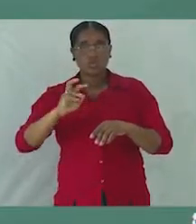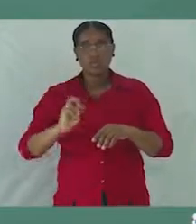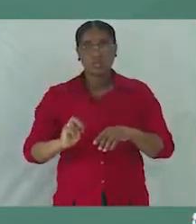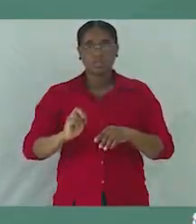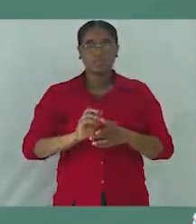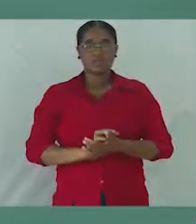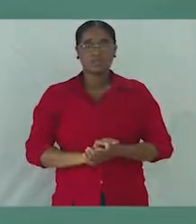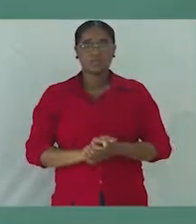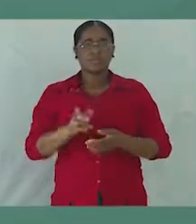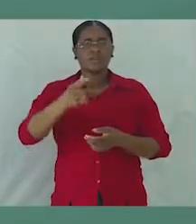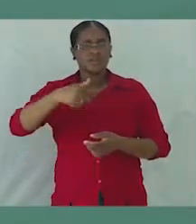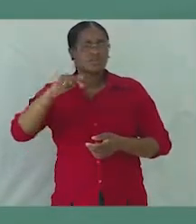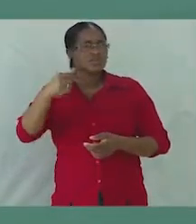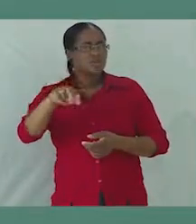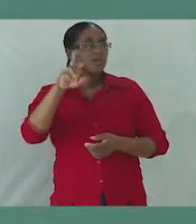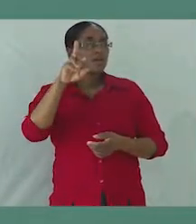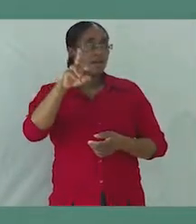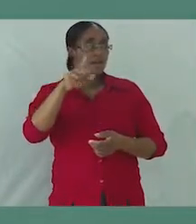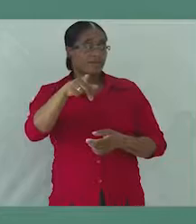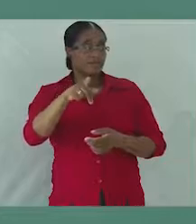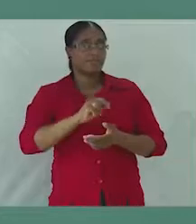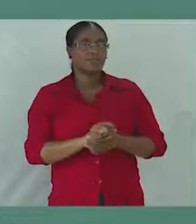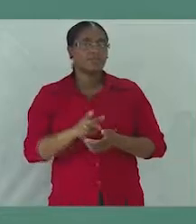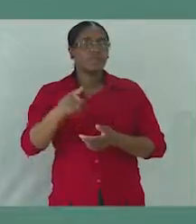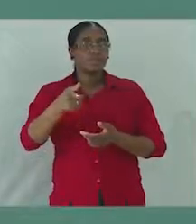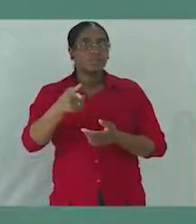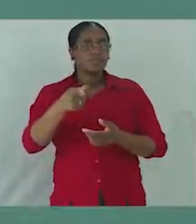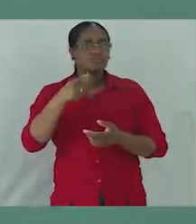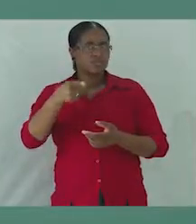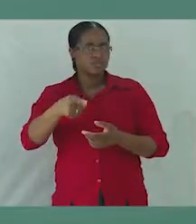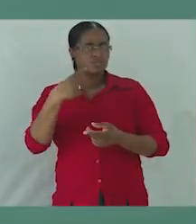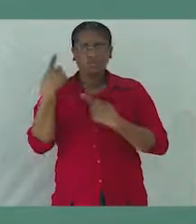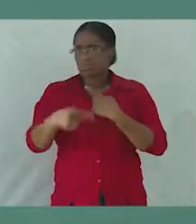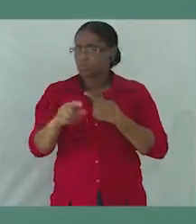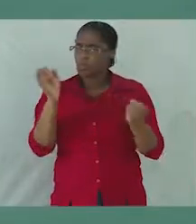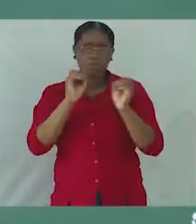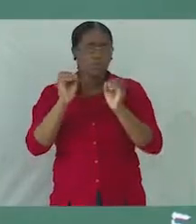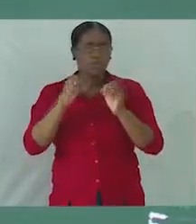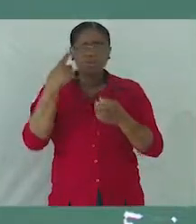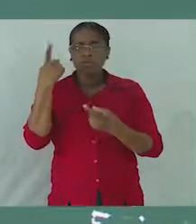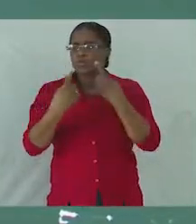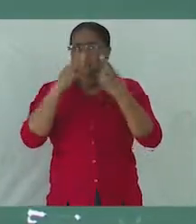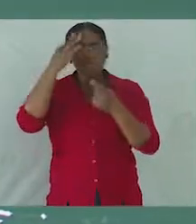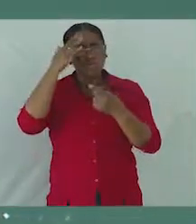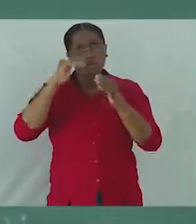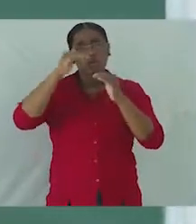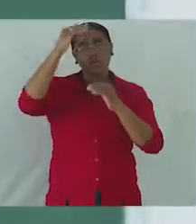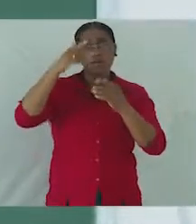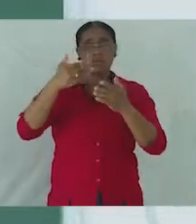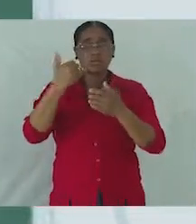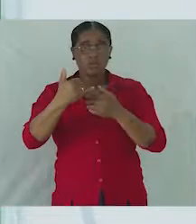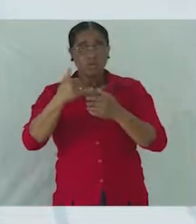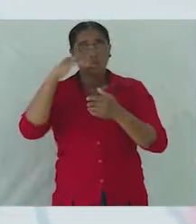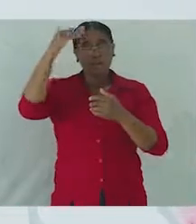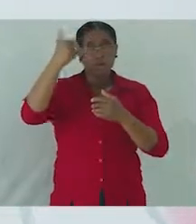3. Nós estamos em R, então não existe nenhum número que elevado a 2 em R dá